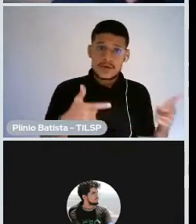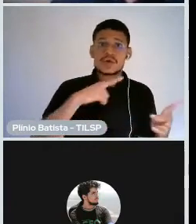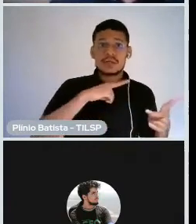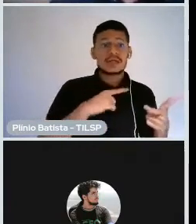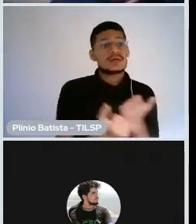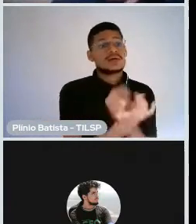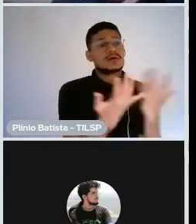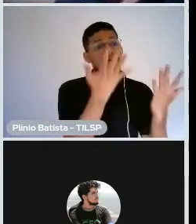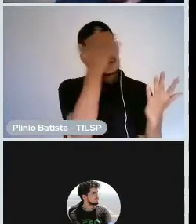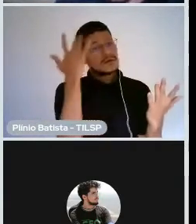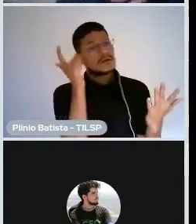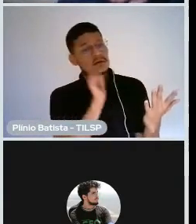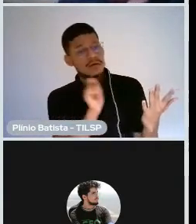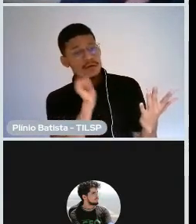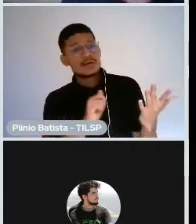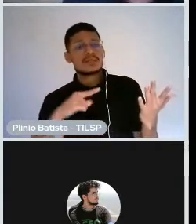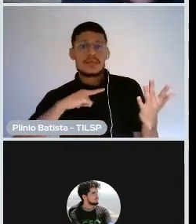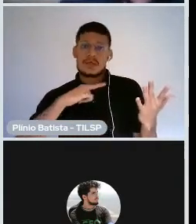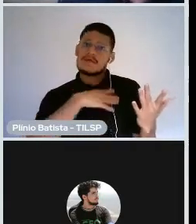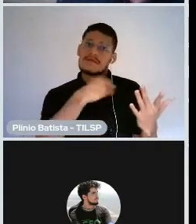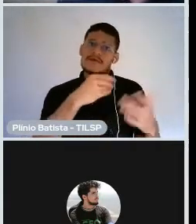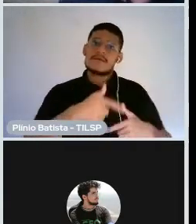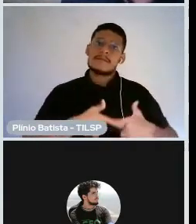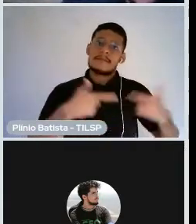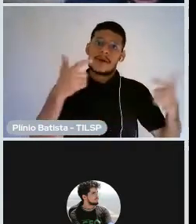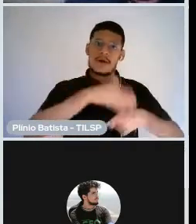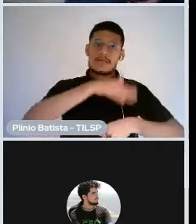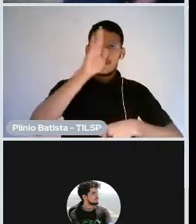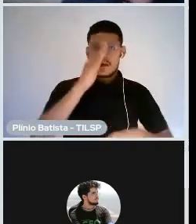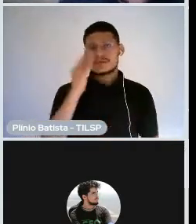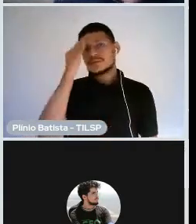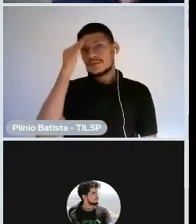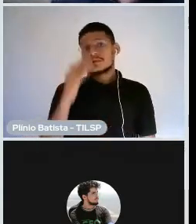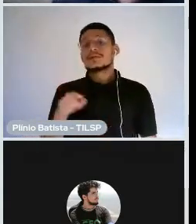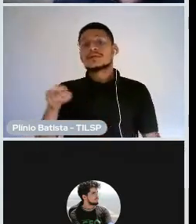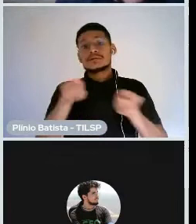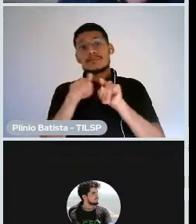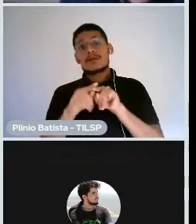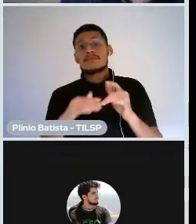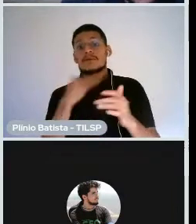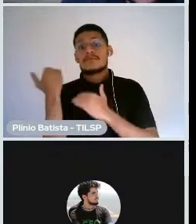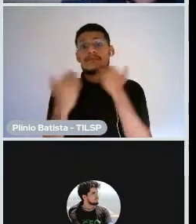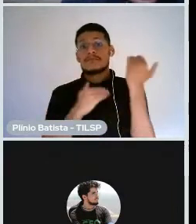quantidade maior de pessoas que nascem, consequentemente. Mortalidade